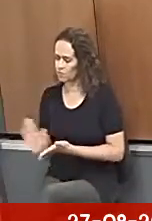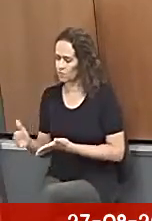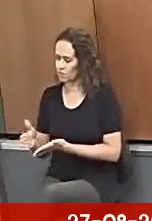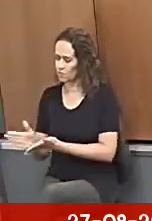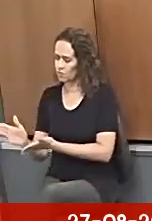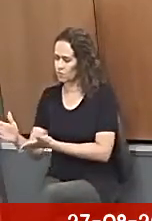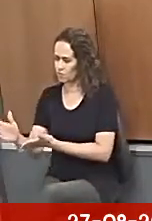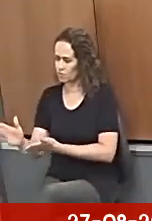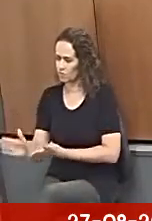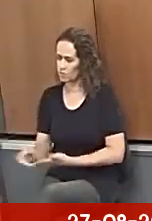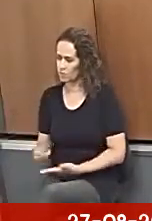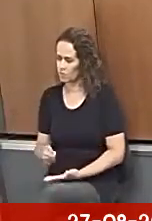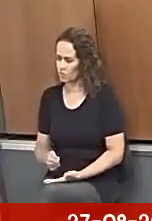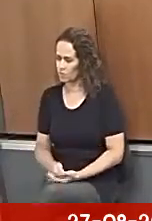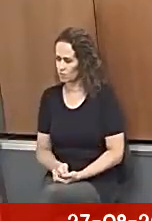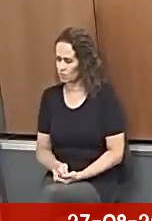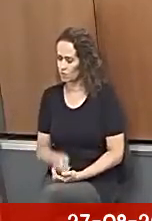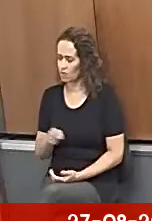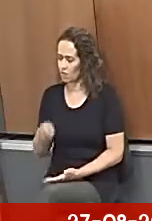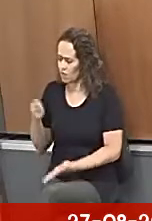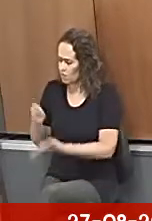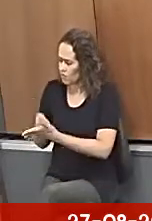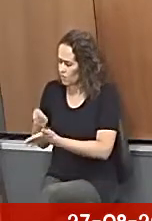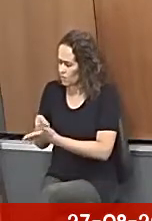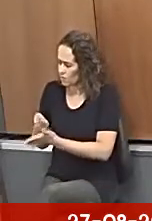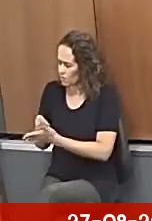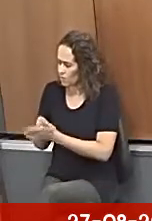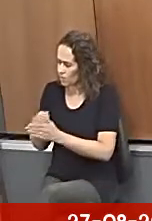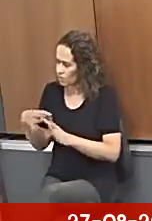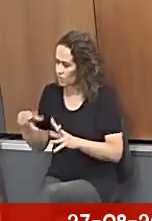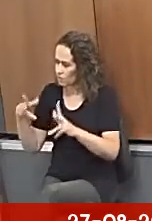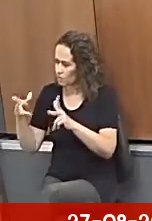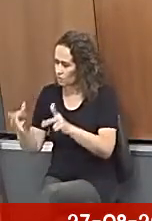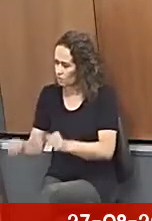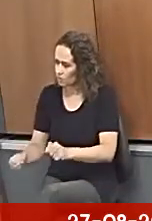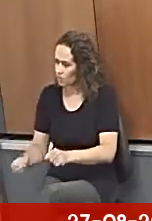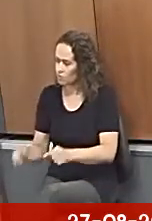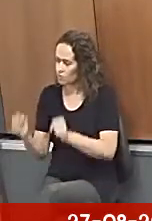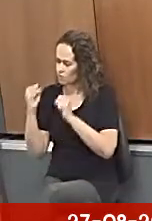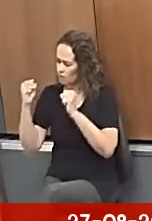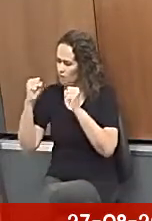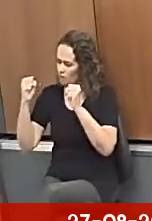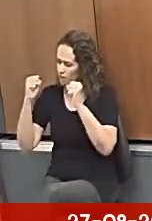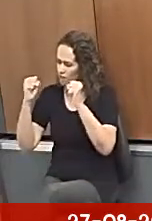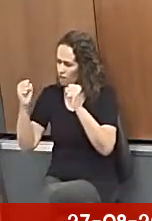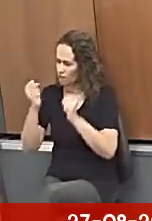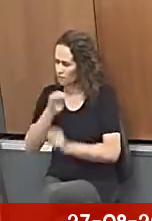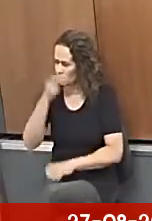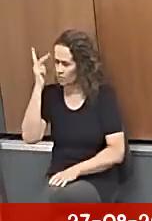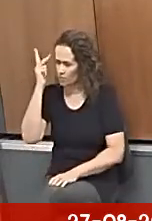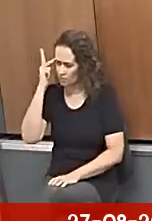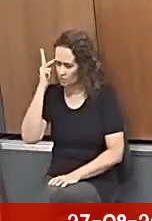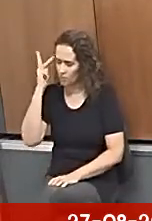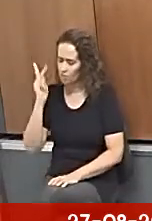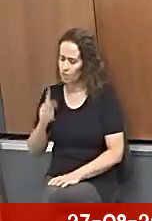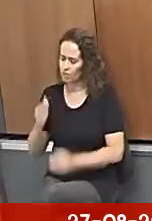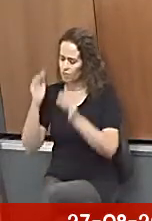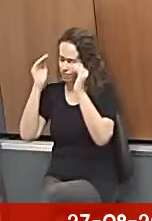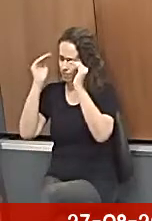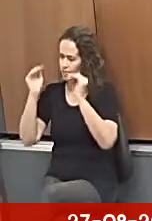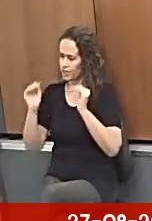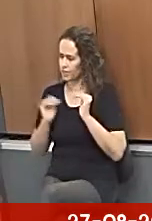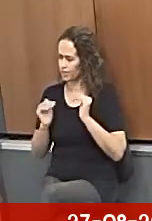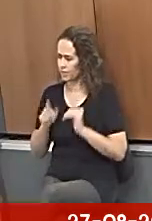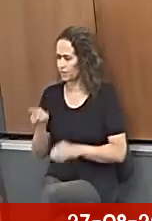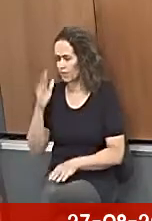obriga todos os torcedores do cruzeiro a fazer em todos os dias todos os jogos ela já é é e imagine